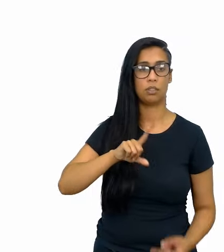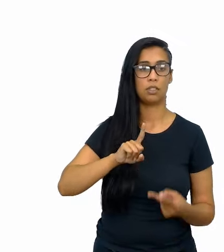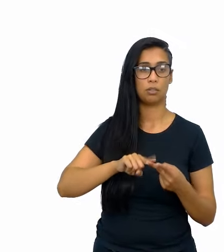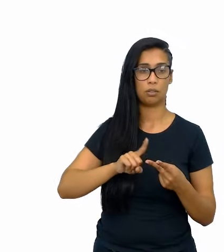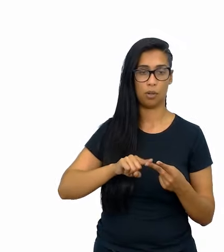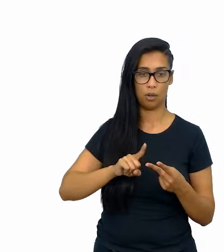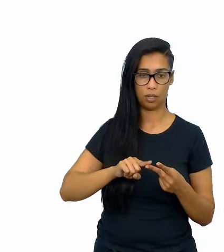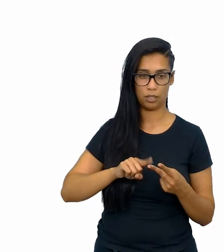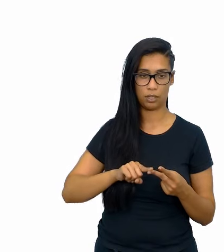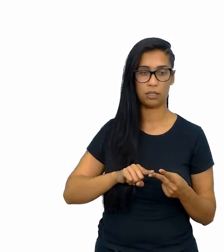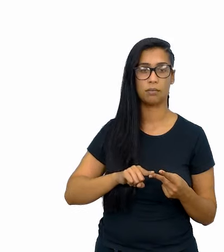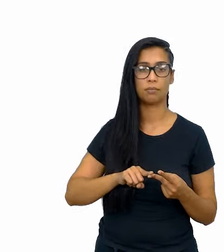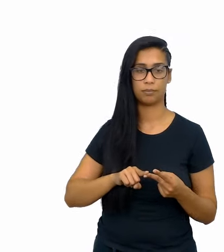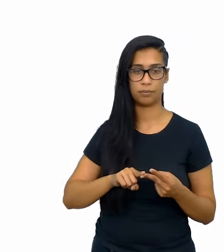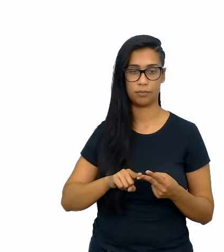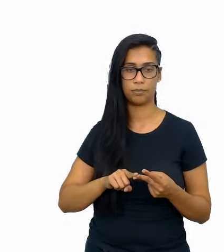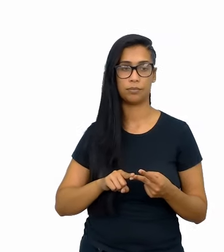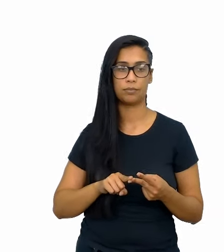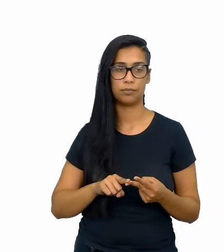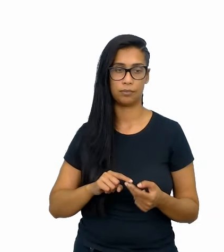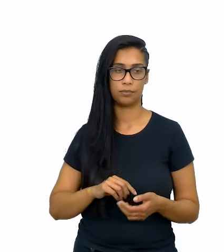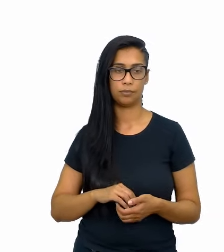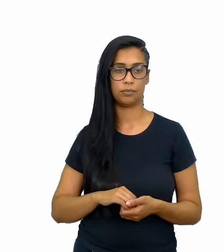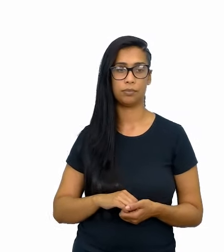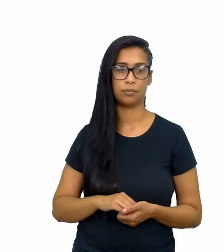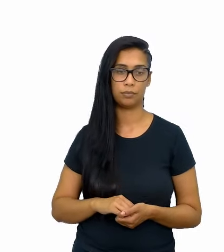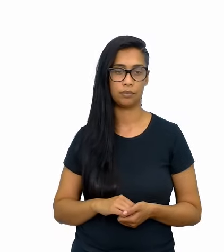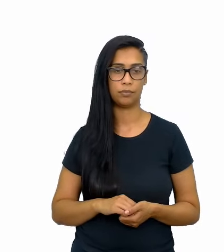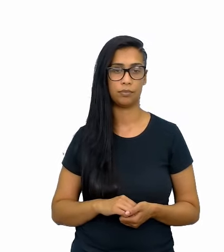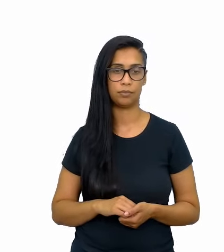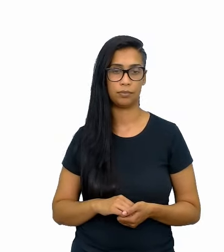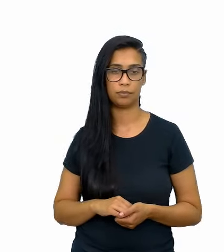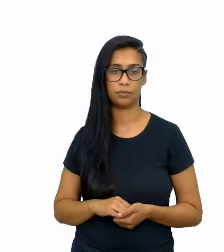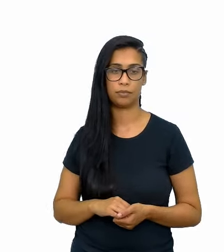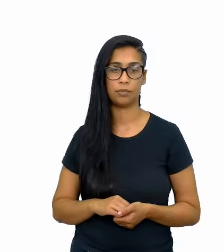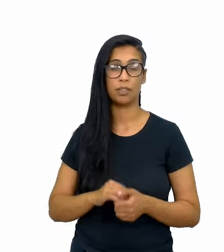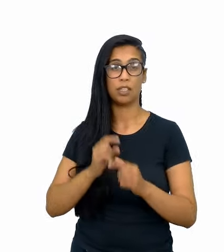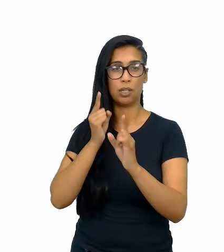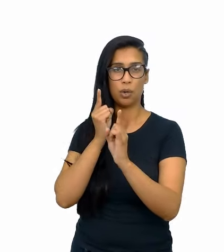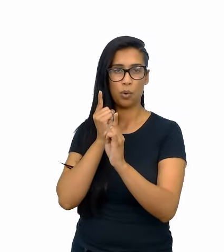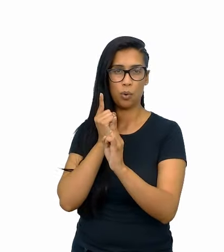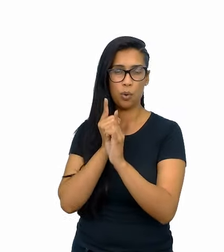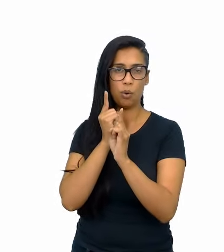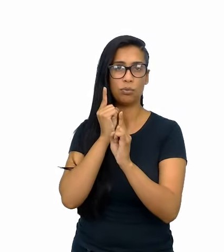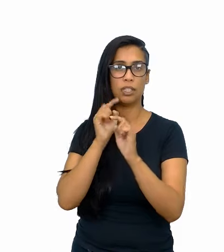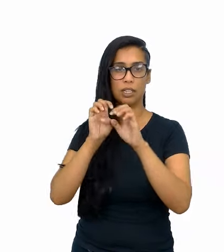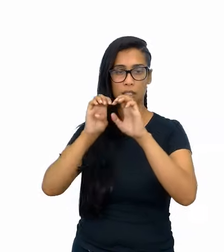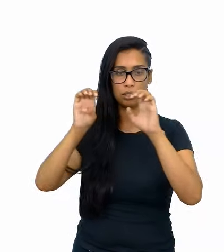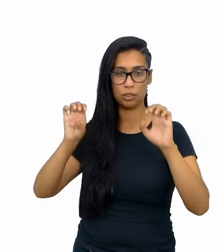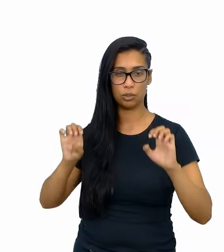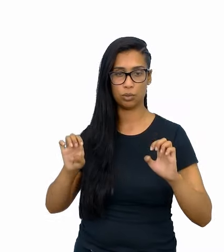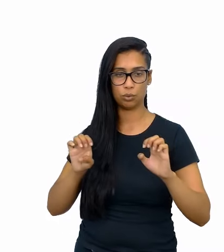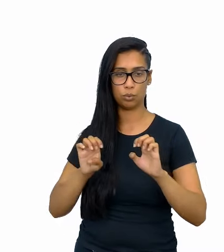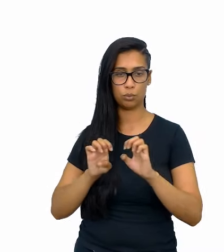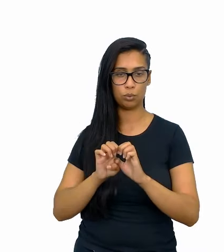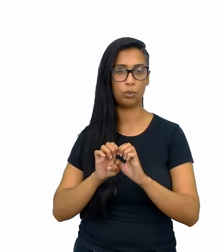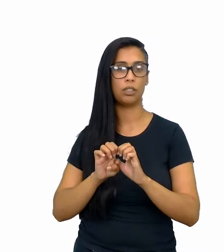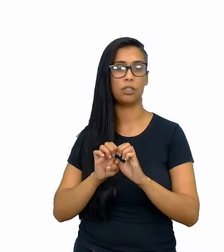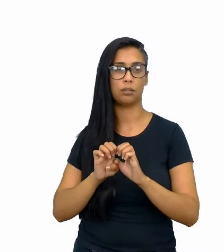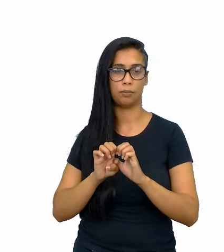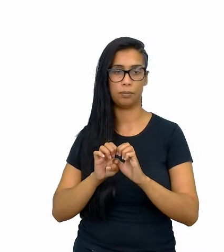de língua portuguesa, 16B, identificar e manter a estrutura composicional, né?